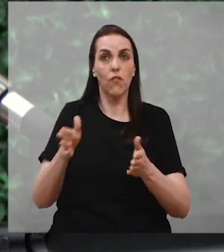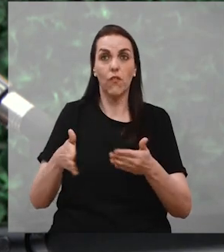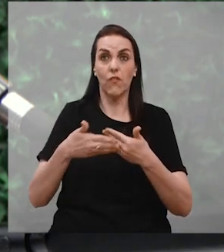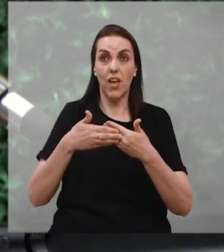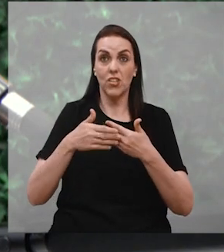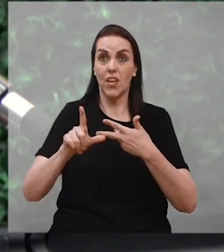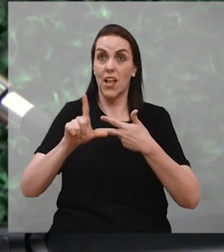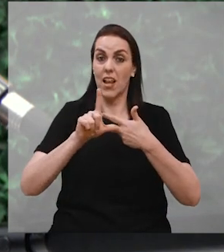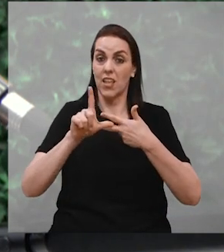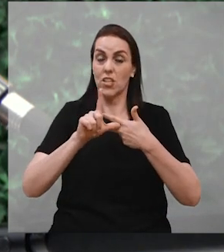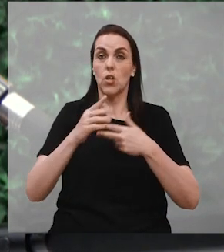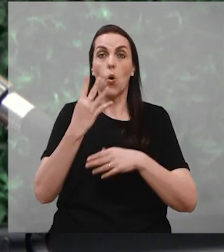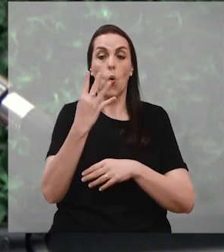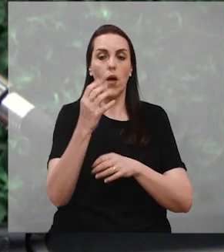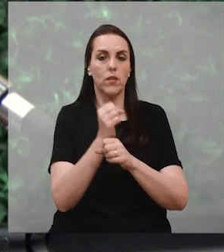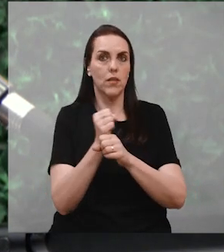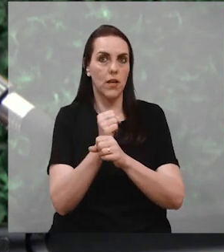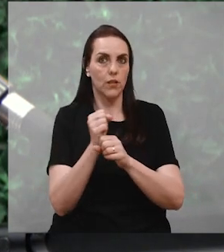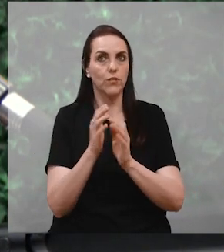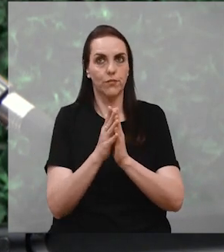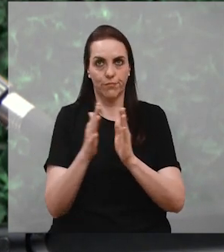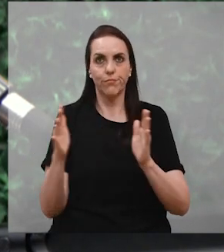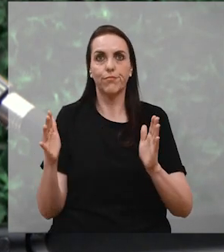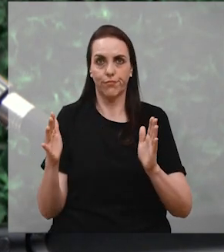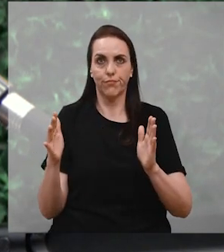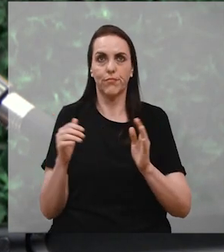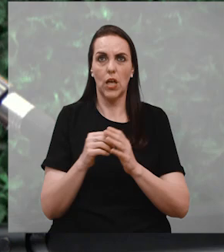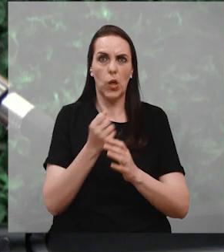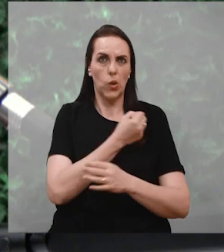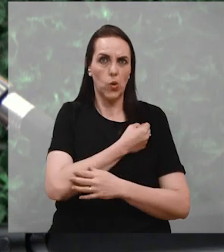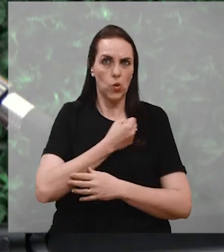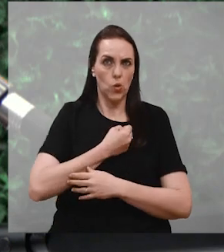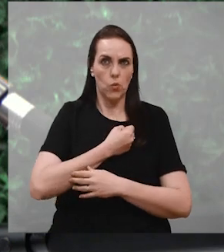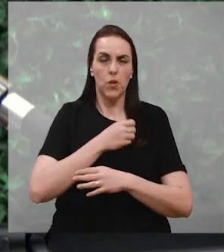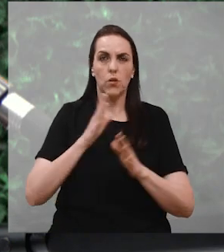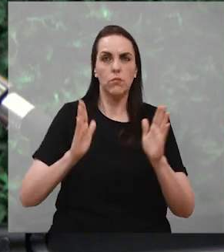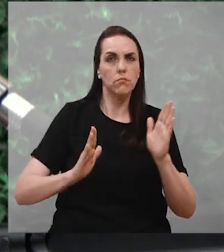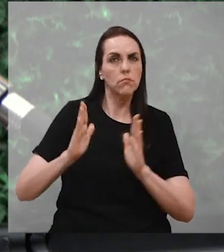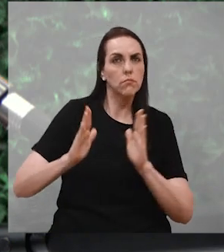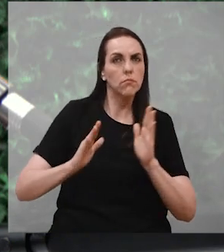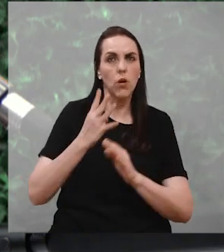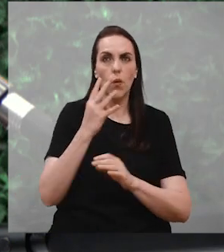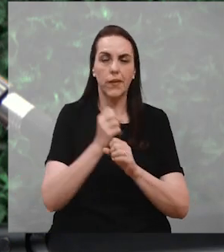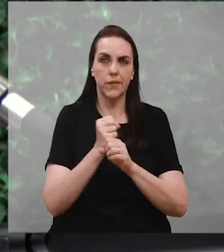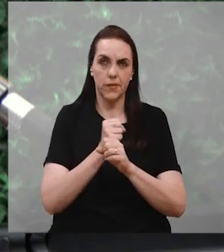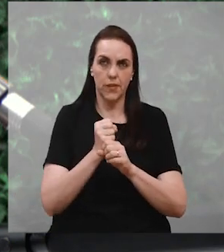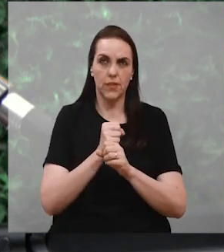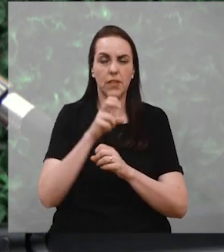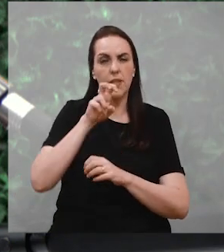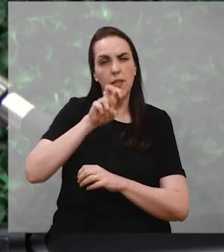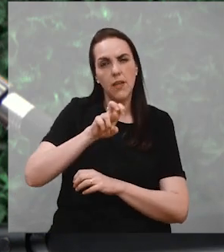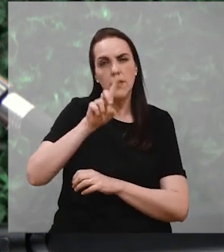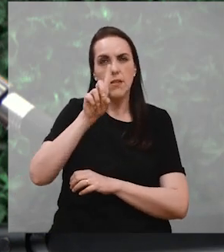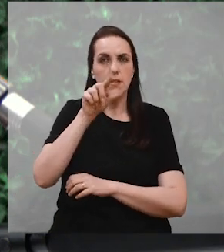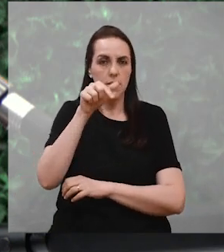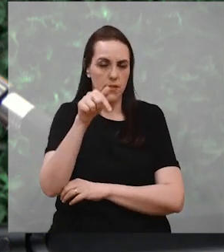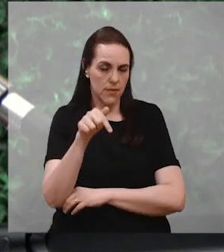fecha a legislatura dos 4 anos, né? E aí a gente teve um número, durante esses 4 anos que se